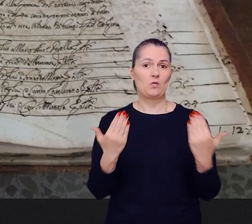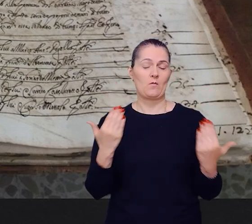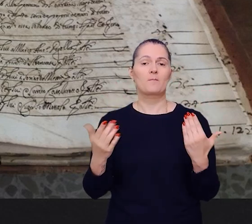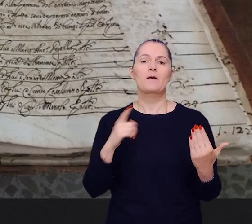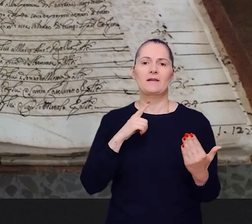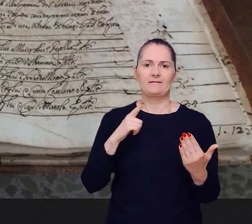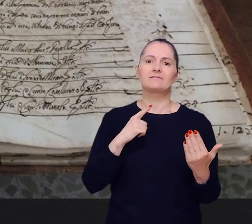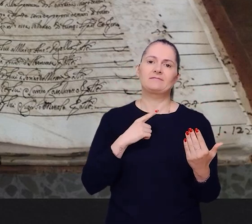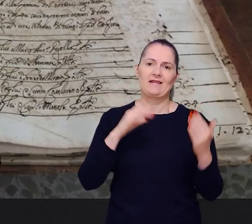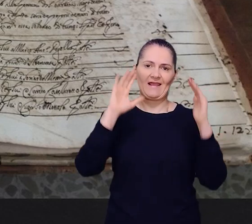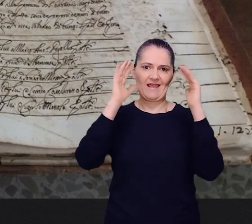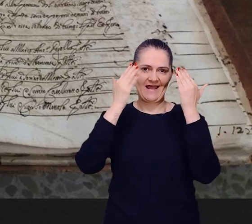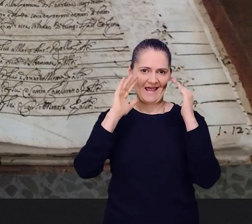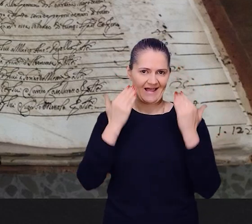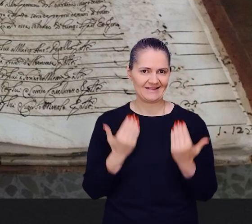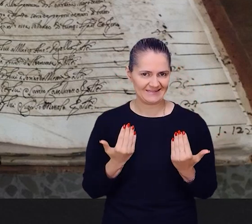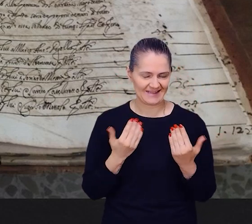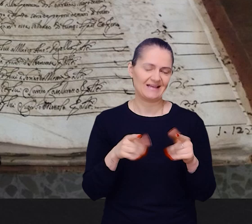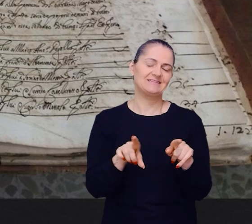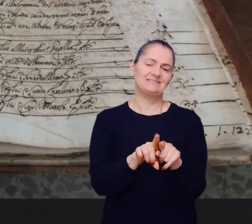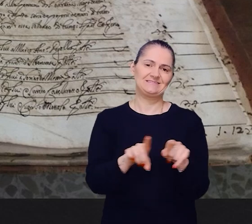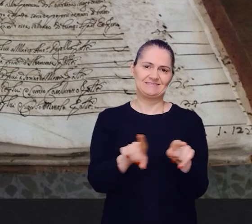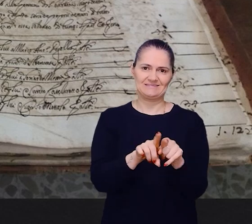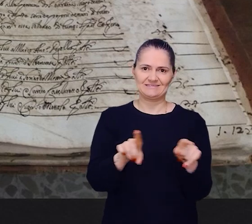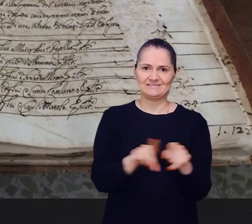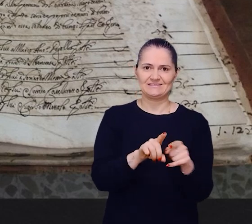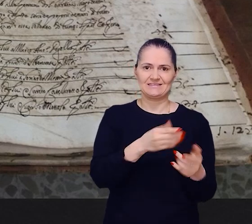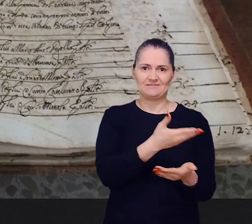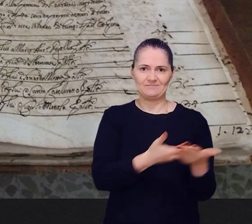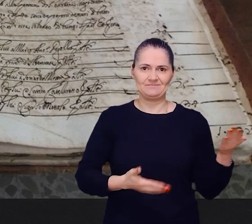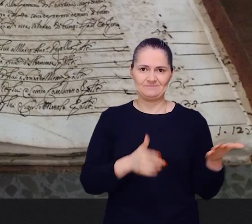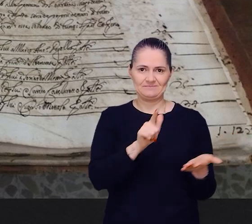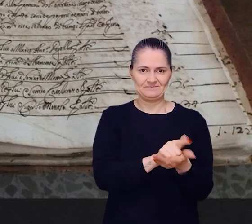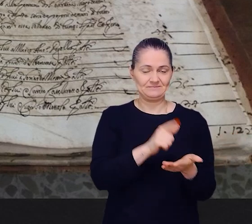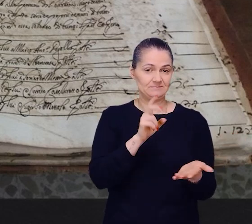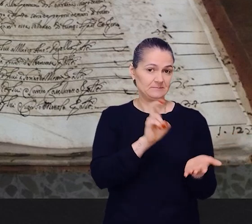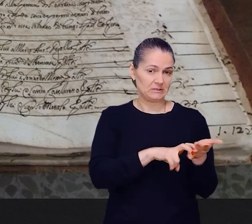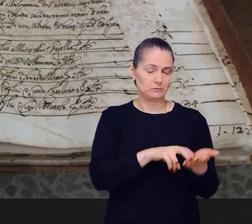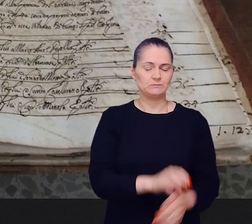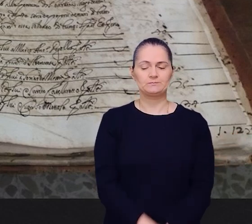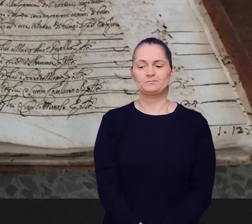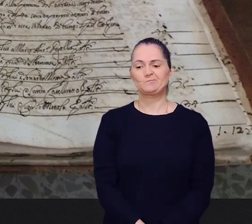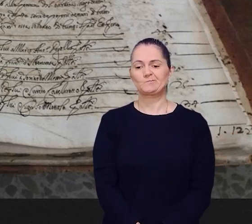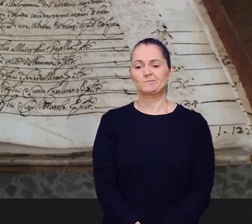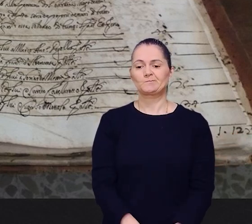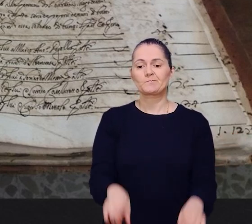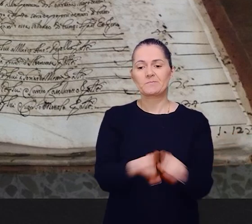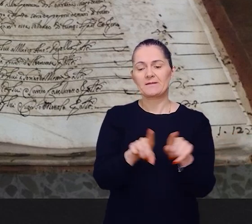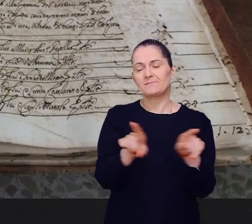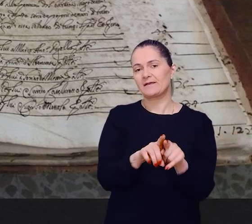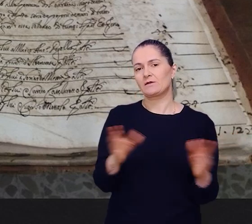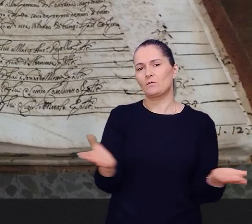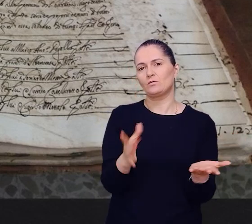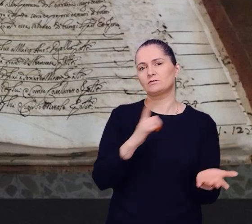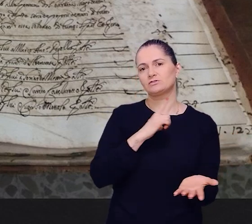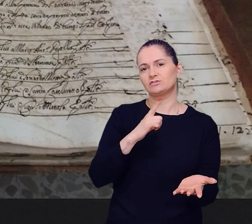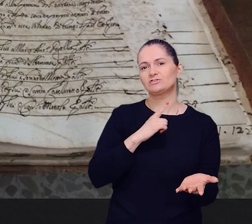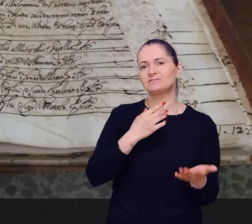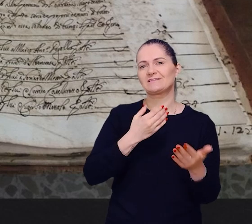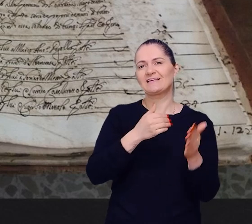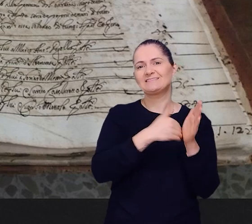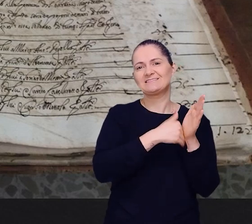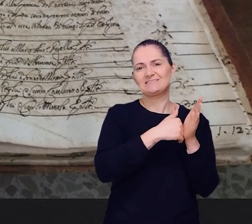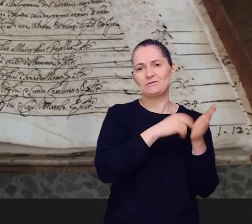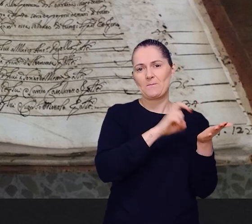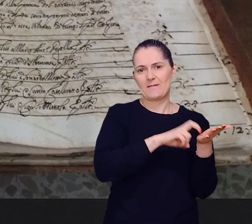essa comparação também é baseada na análise desses recibos aqui. Só que a coisa do que a gente tem